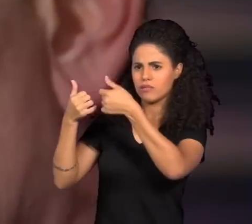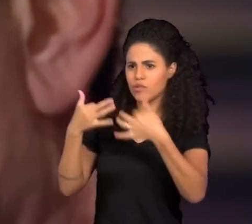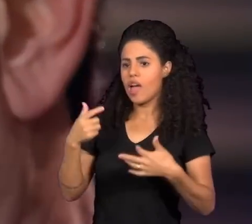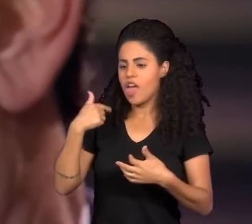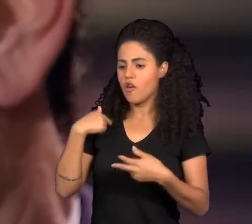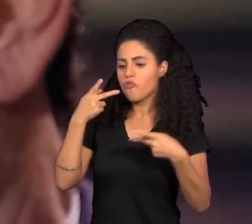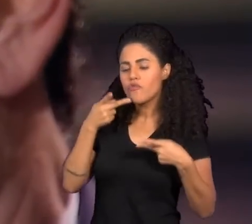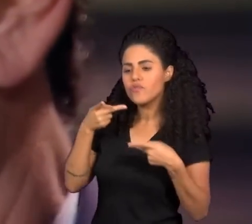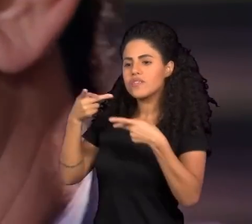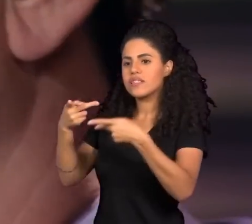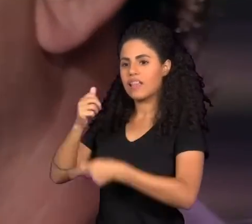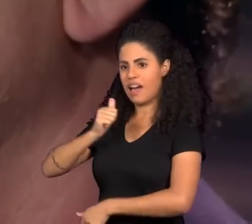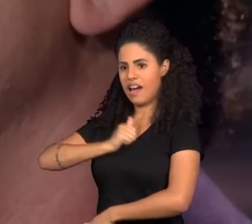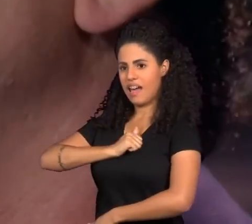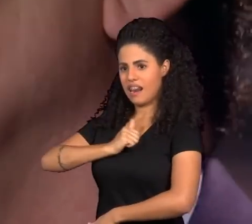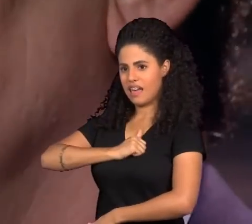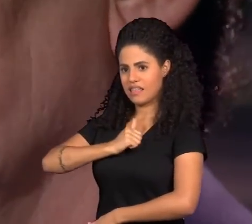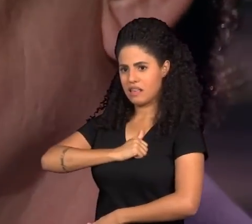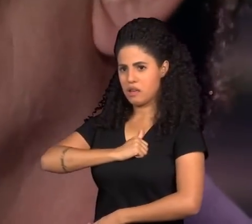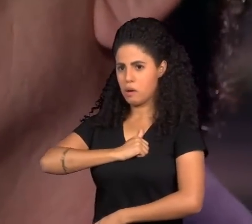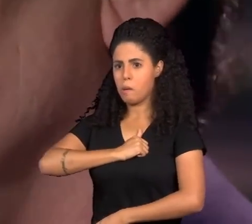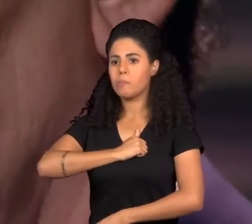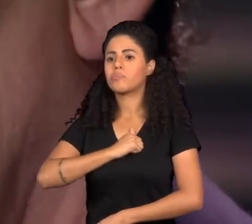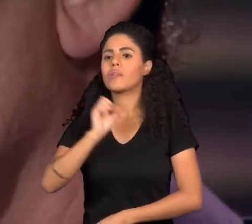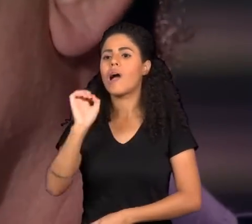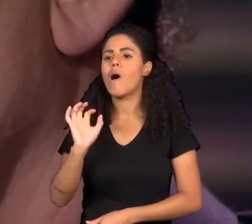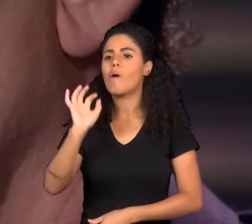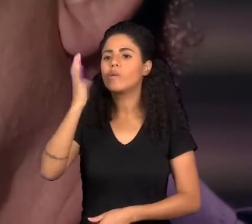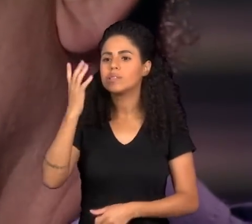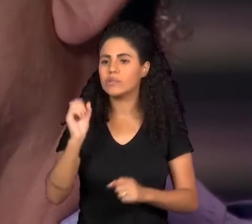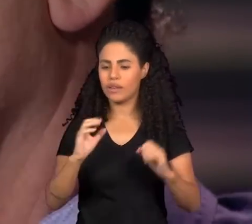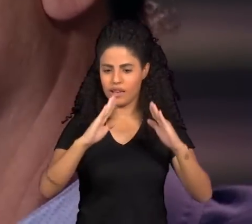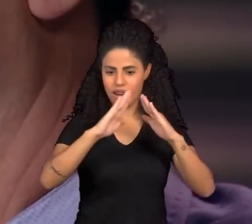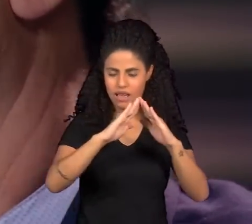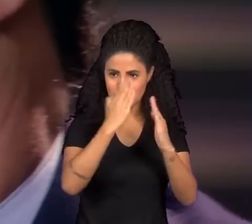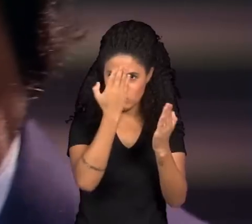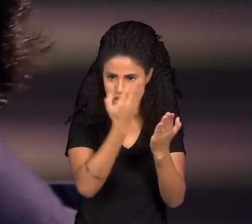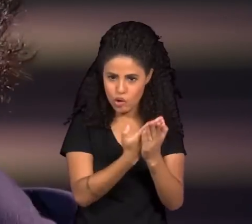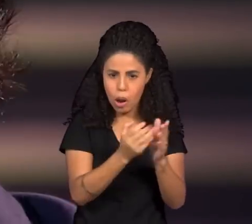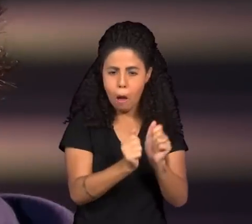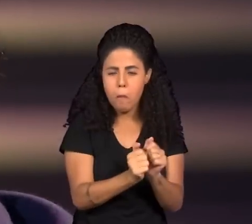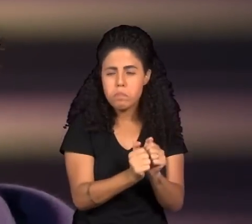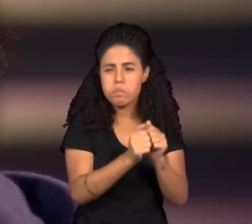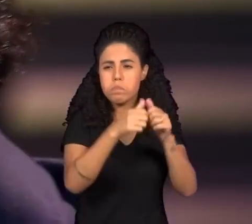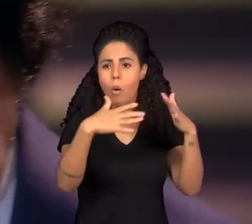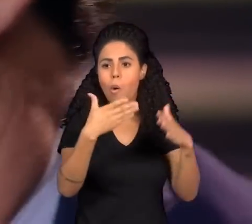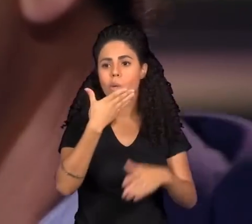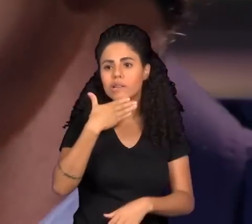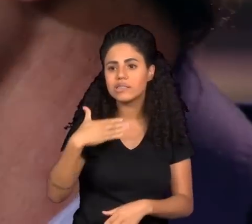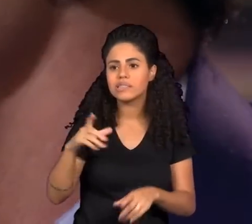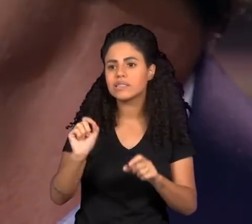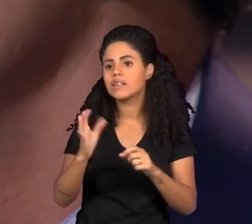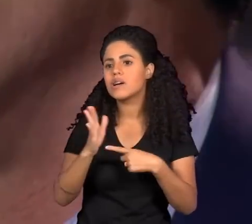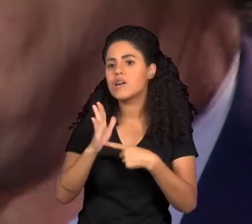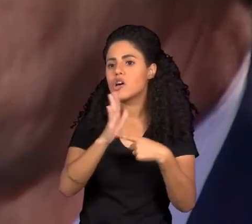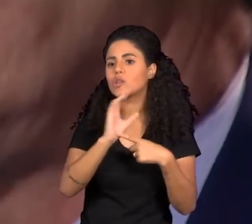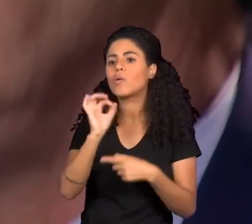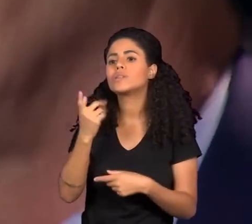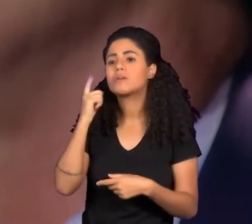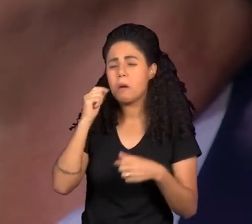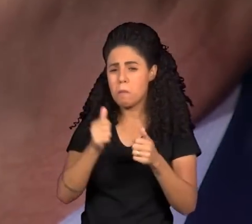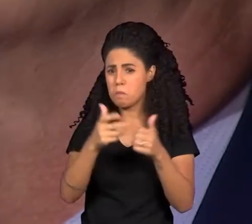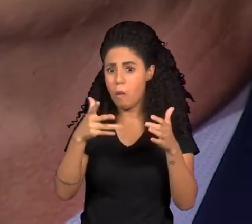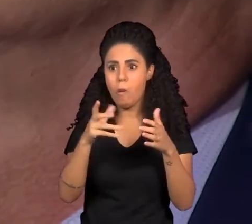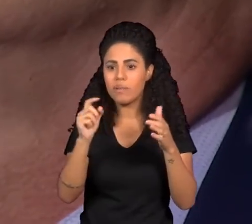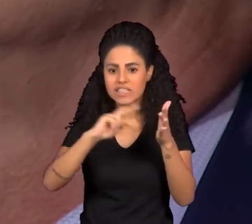visitar o Canadá, estourou aquela bomba daqueles colégios onde as crianças eram molestadas. Todo mundo esperava que ele